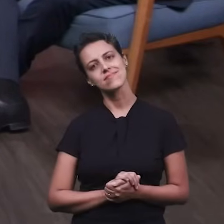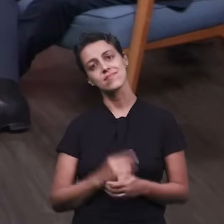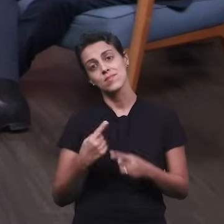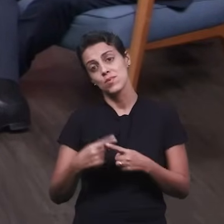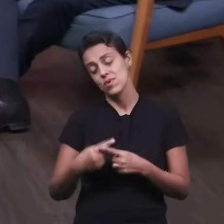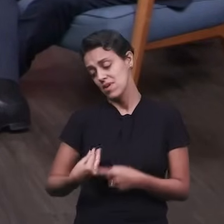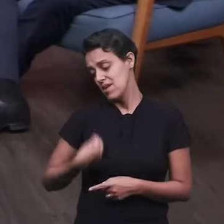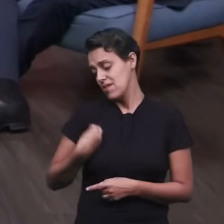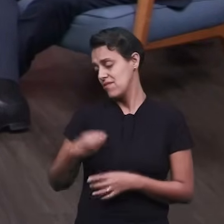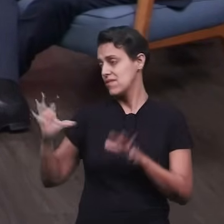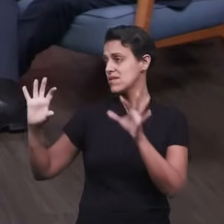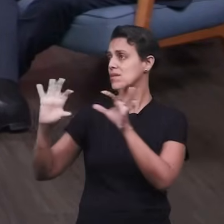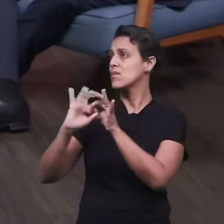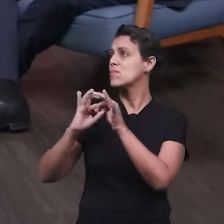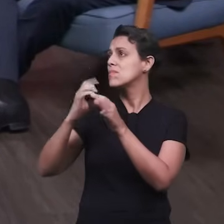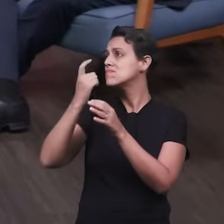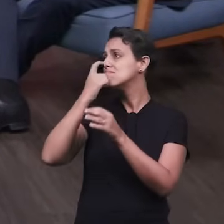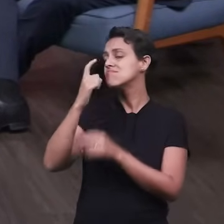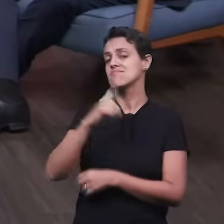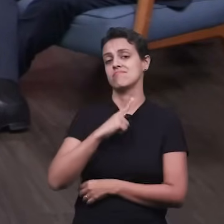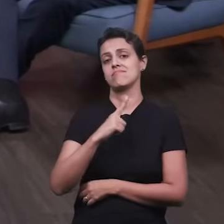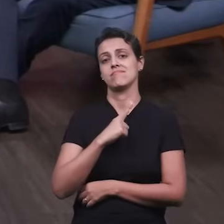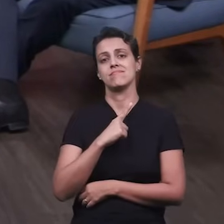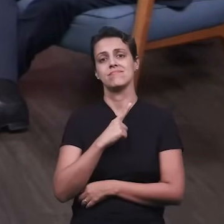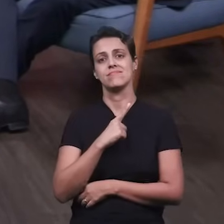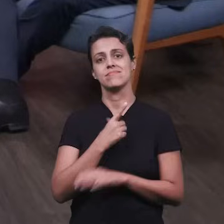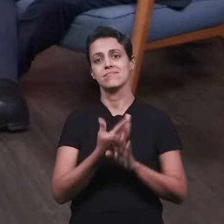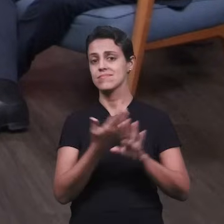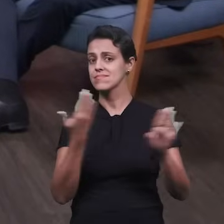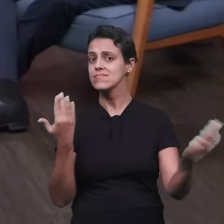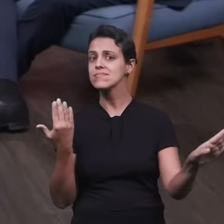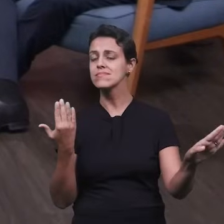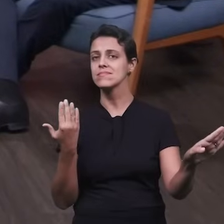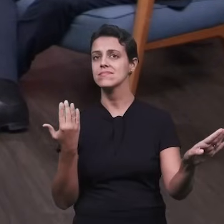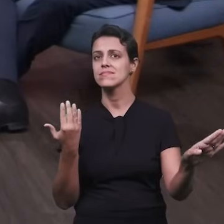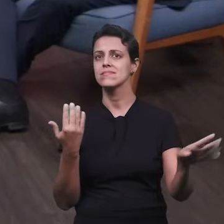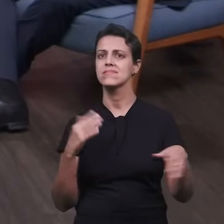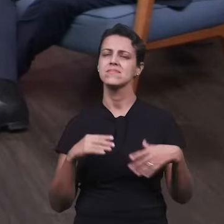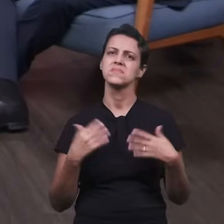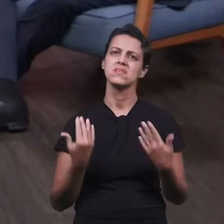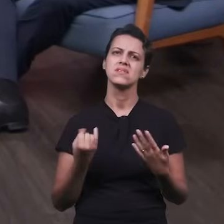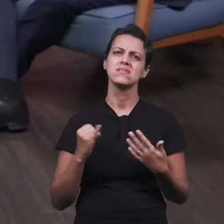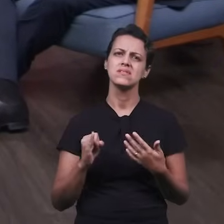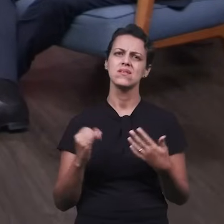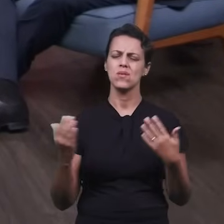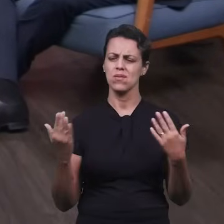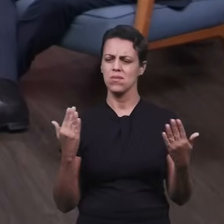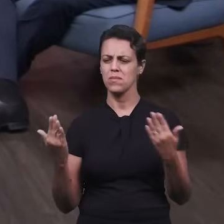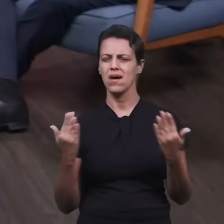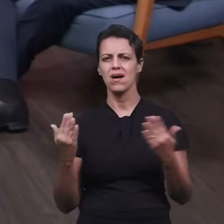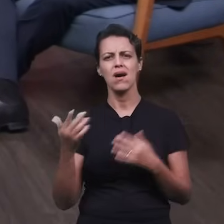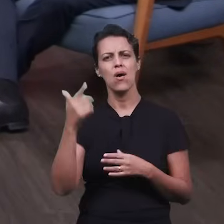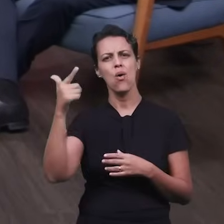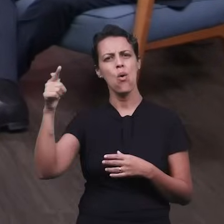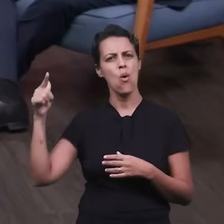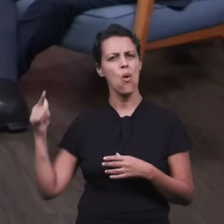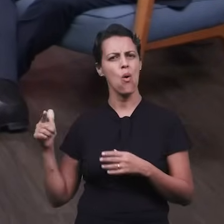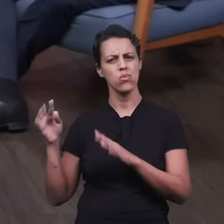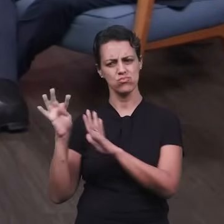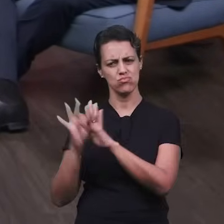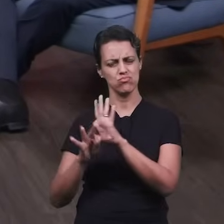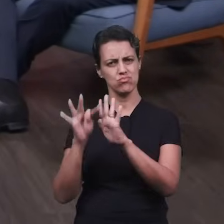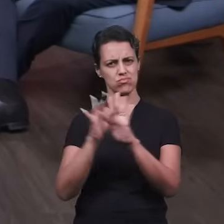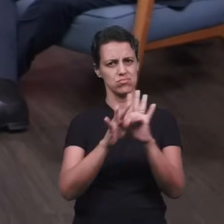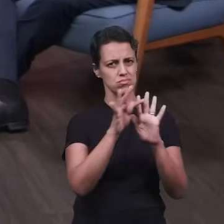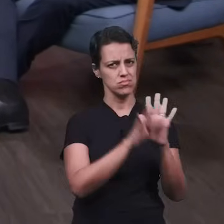de comunhão, de intimidade com o Senhor. Glória a Deus. Se a gente fizer associação com outros trechos